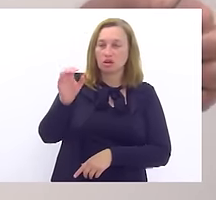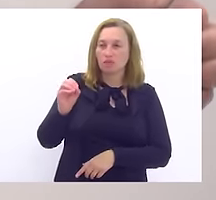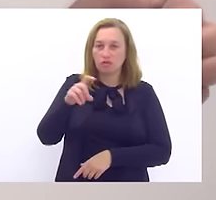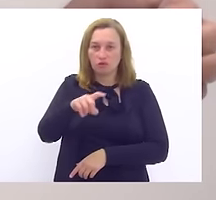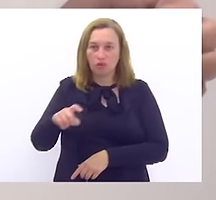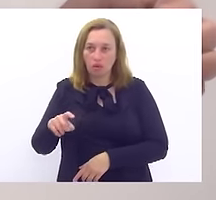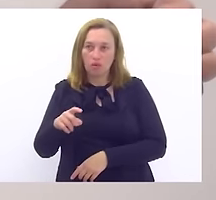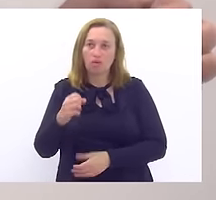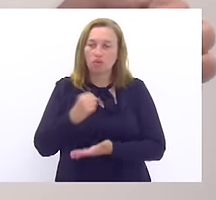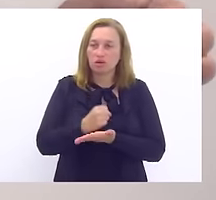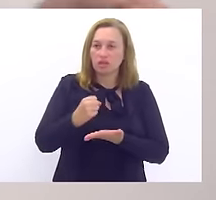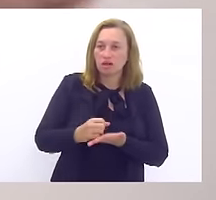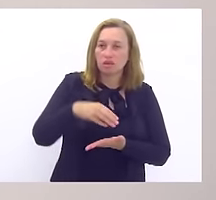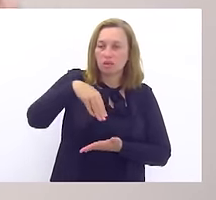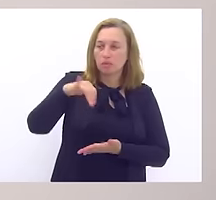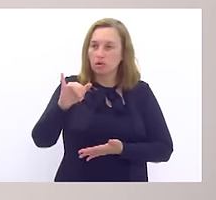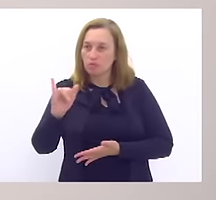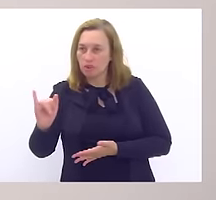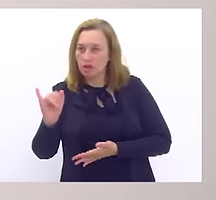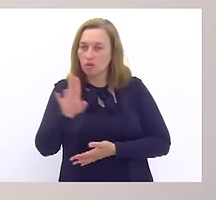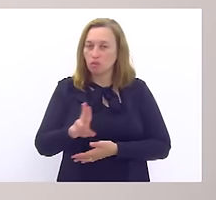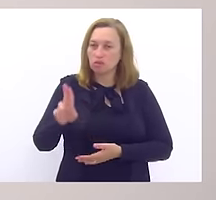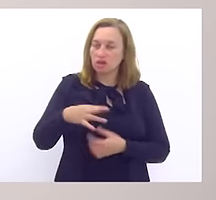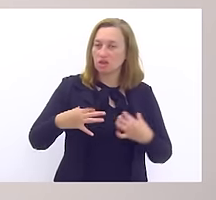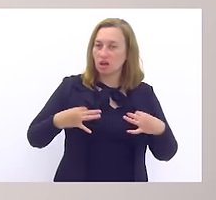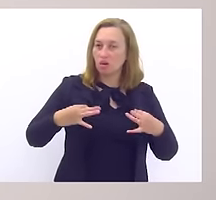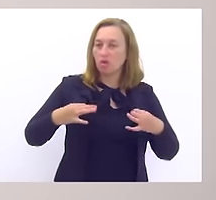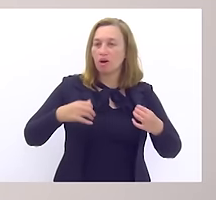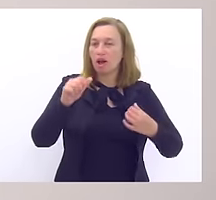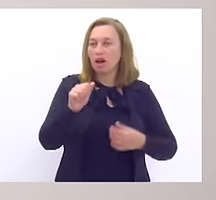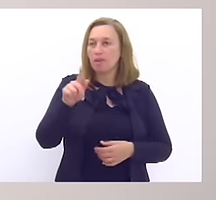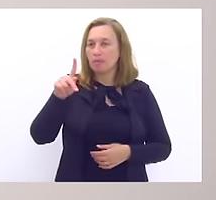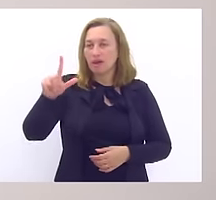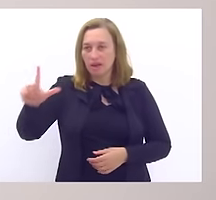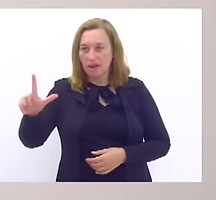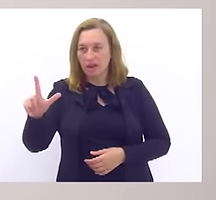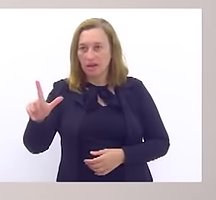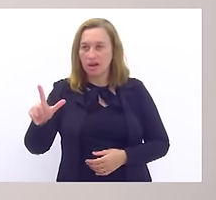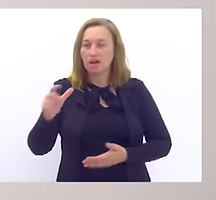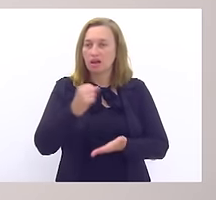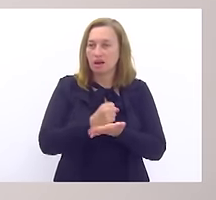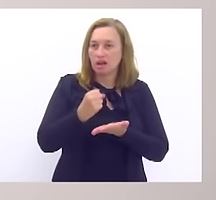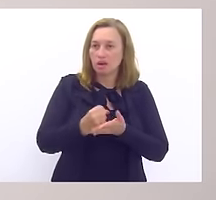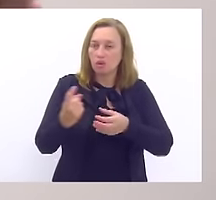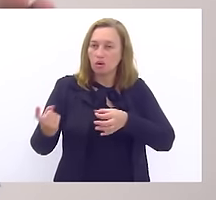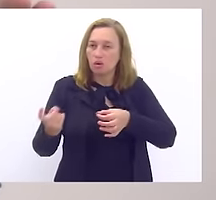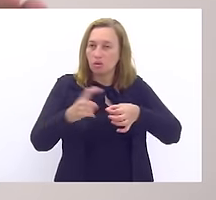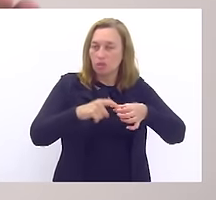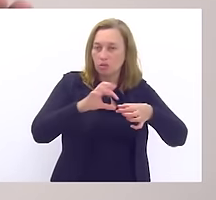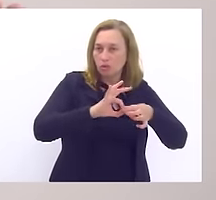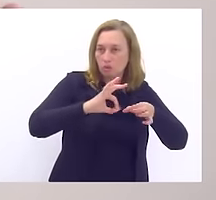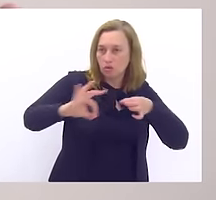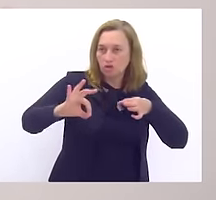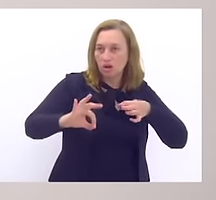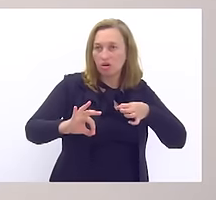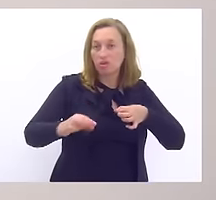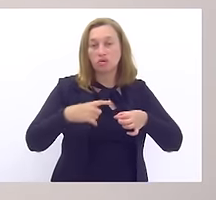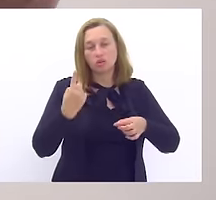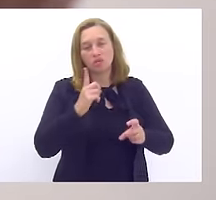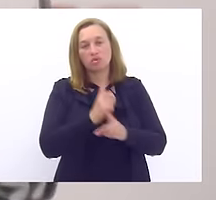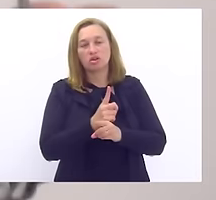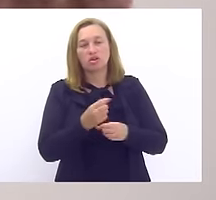pele usando a roupa da pele lacrando e prendendo os carros dos cidadãos porque nós encontramos